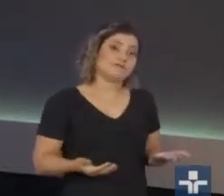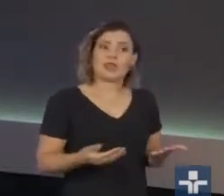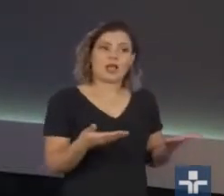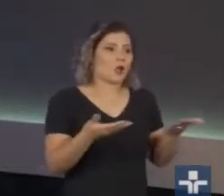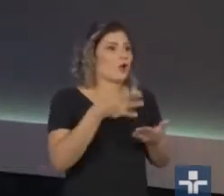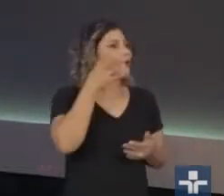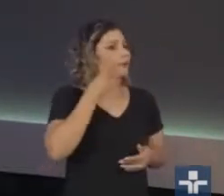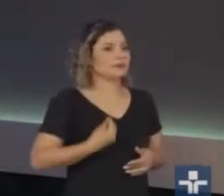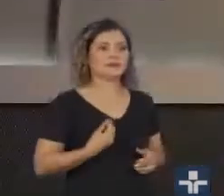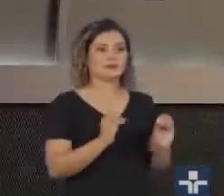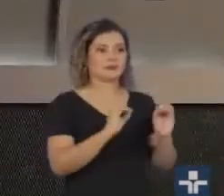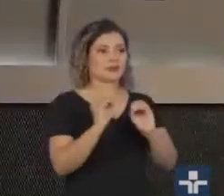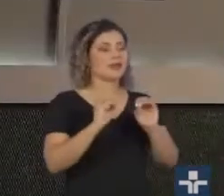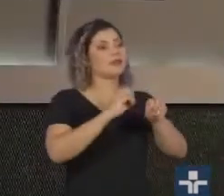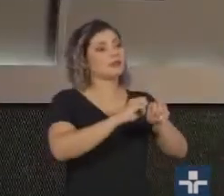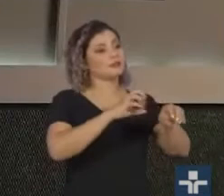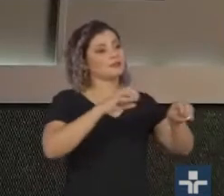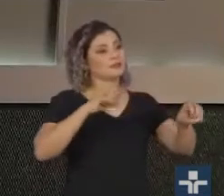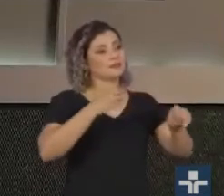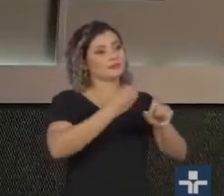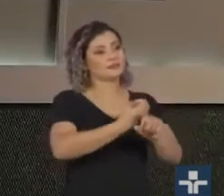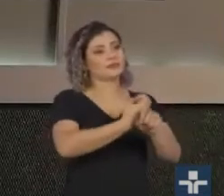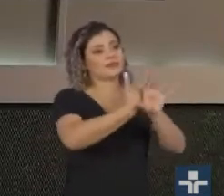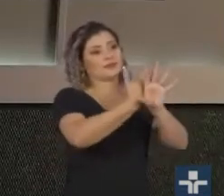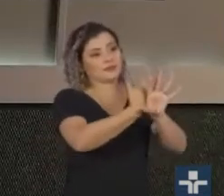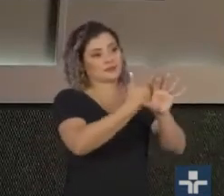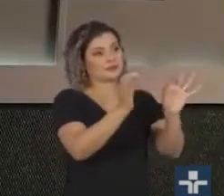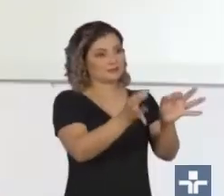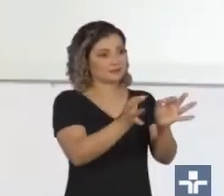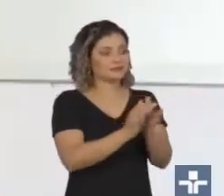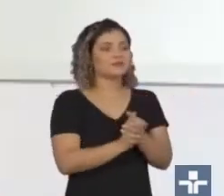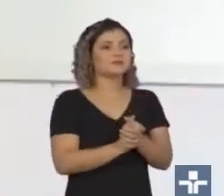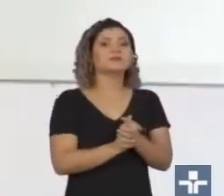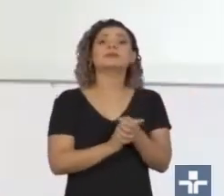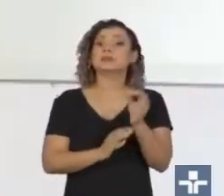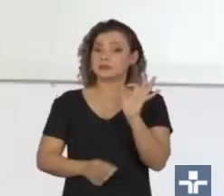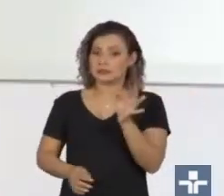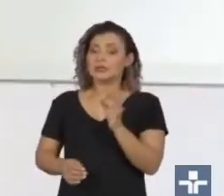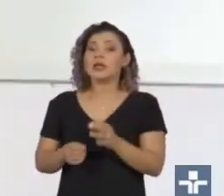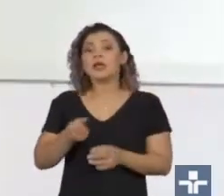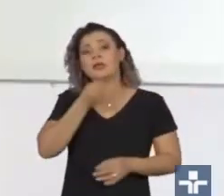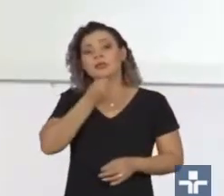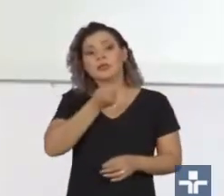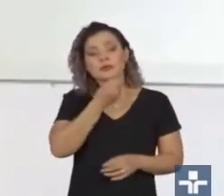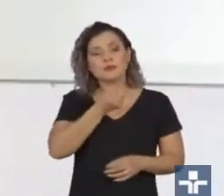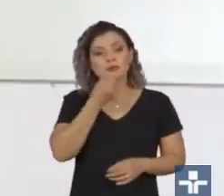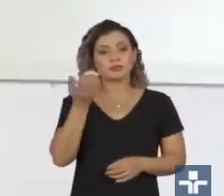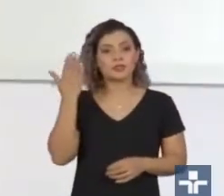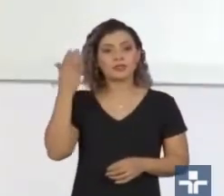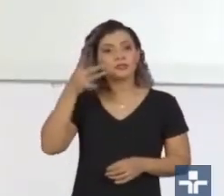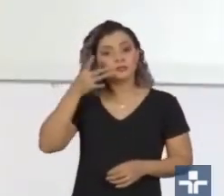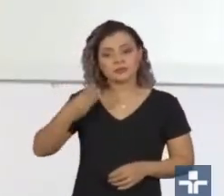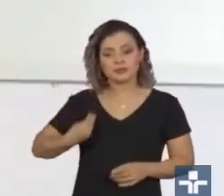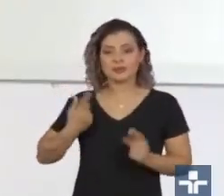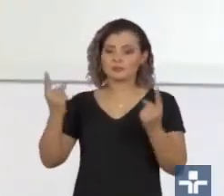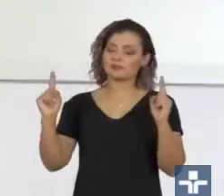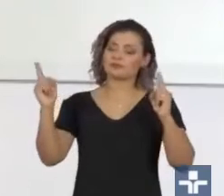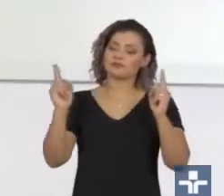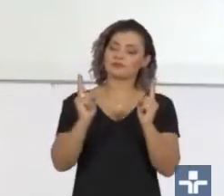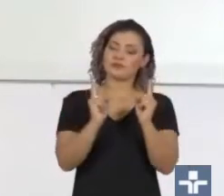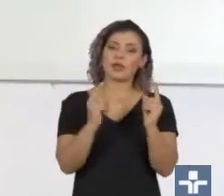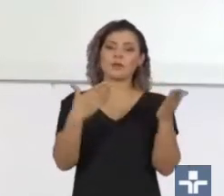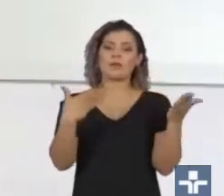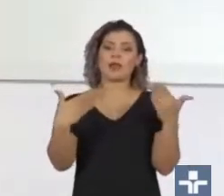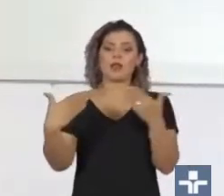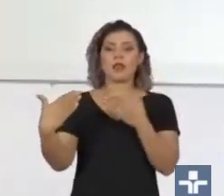mais presenciais e que passam a acontecer também online. Quando a entrevista era presencial, eu sempre